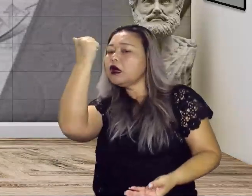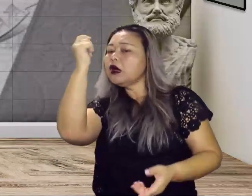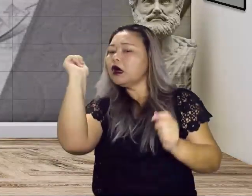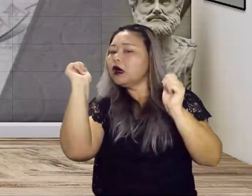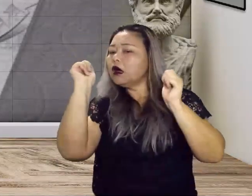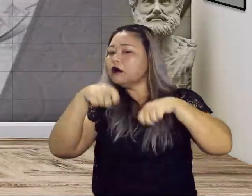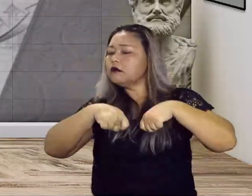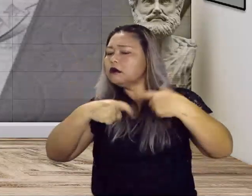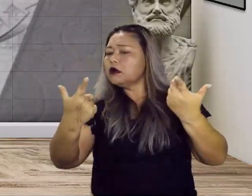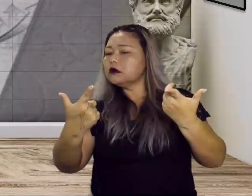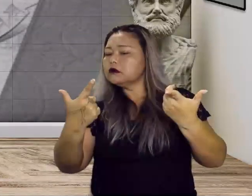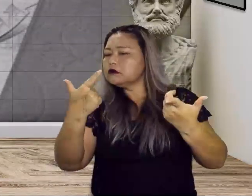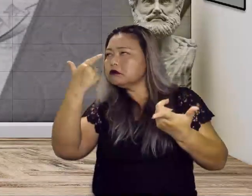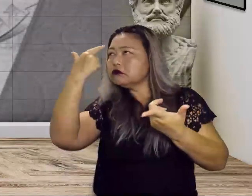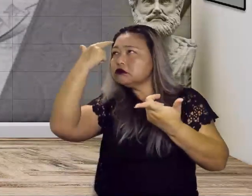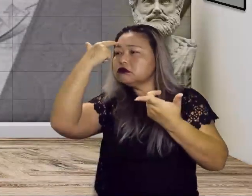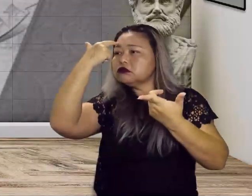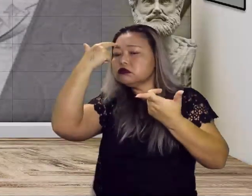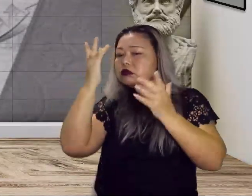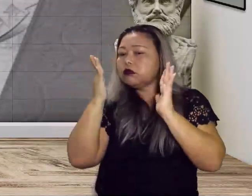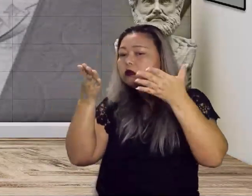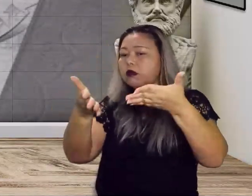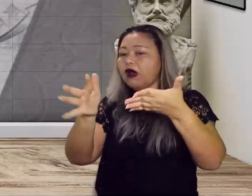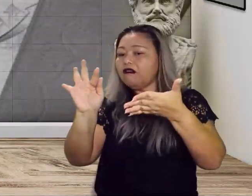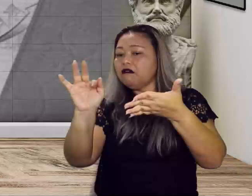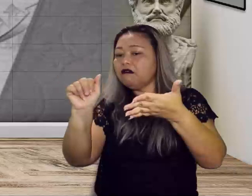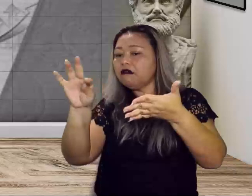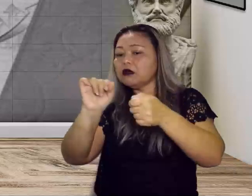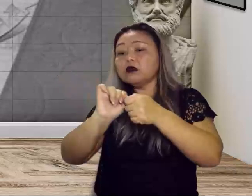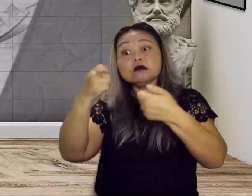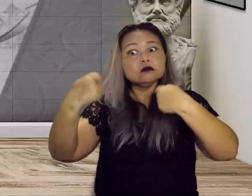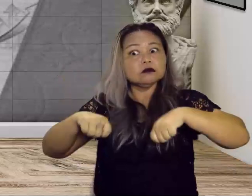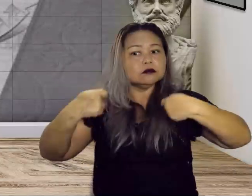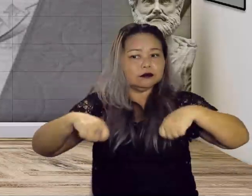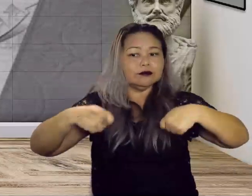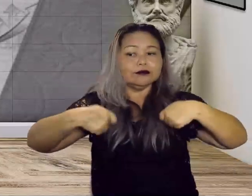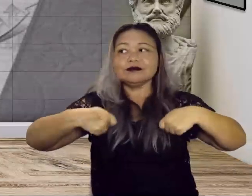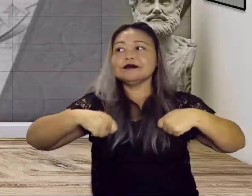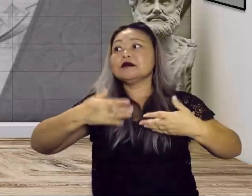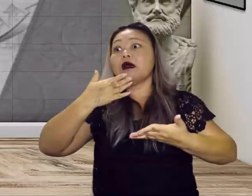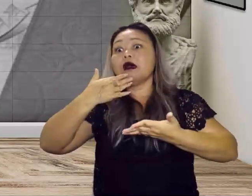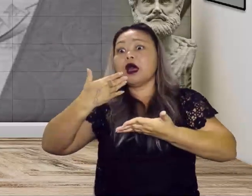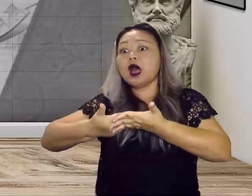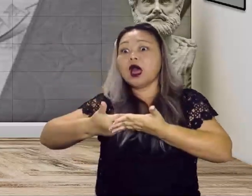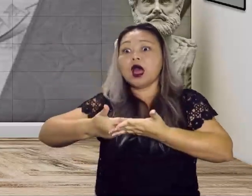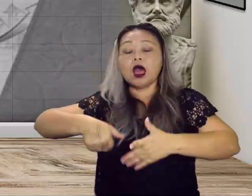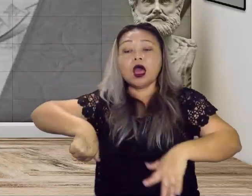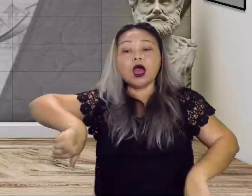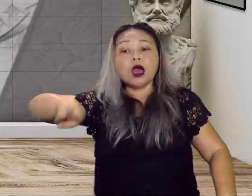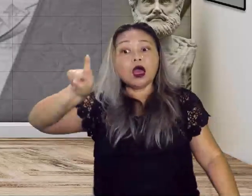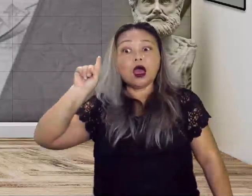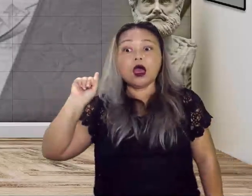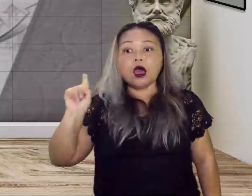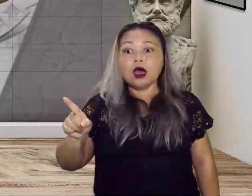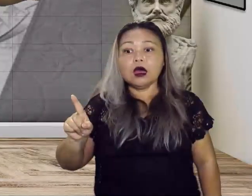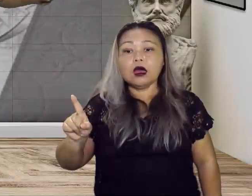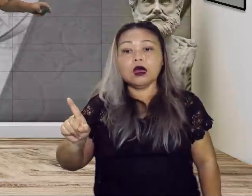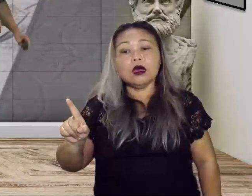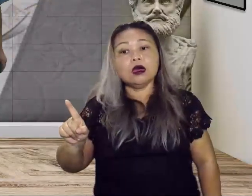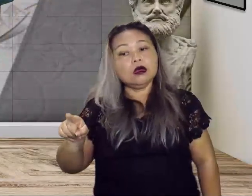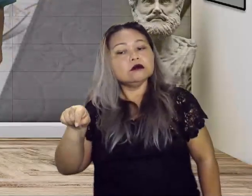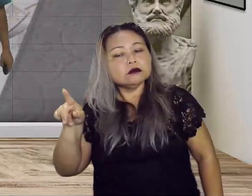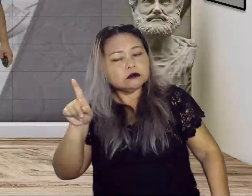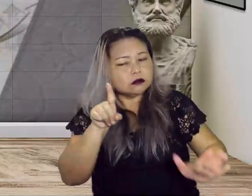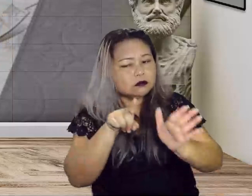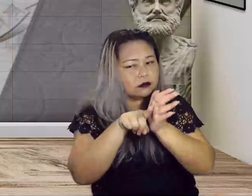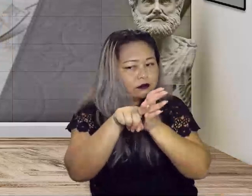possa fazer uma reflexão sobre tal fato. É necessário. Eu me admirei com aquele fato, então eu